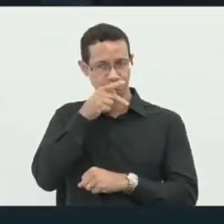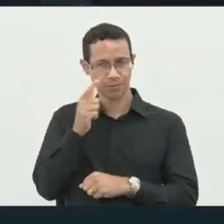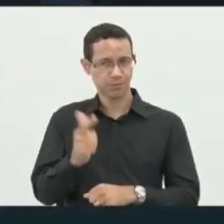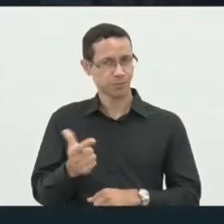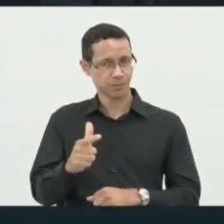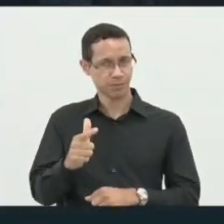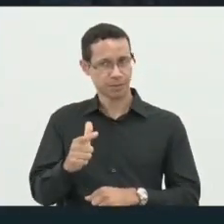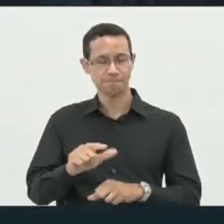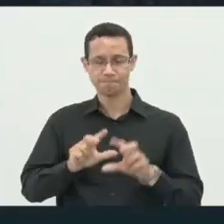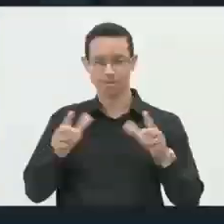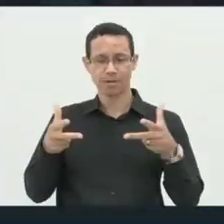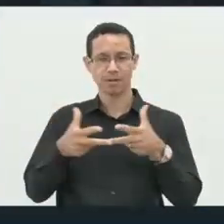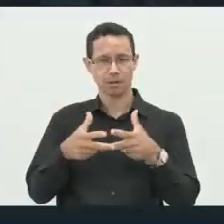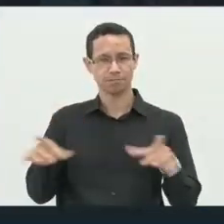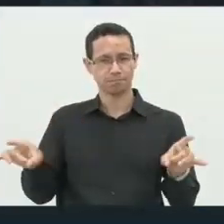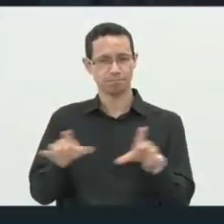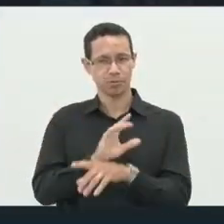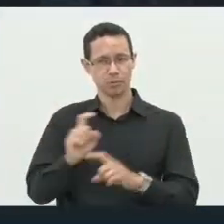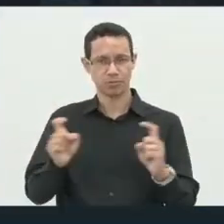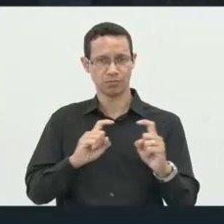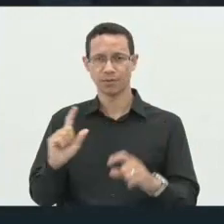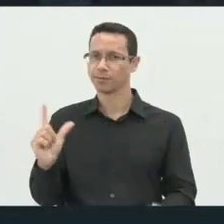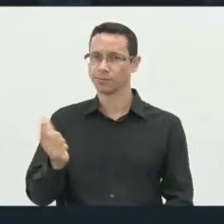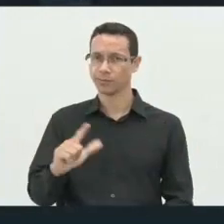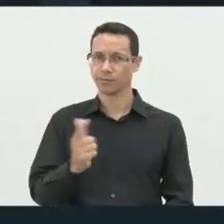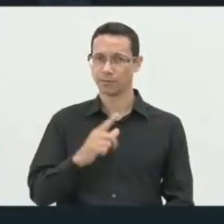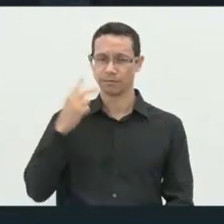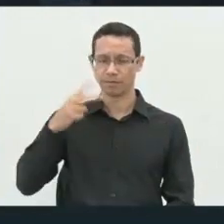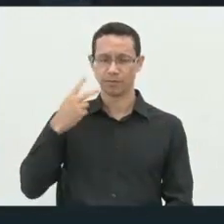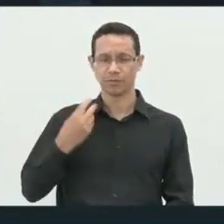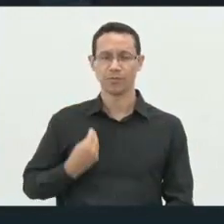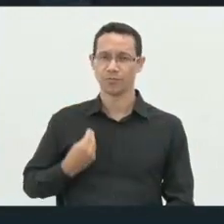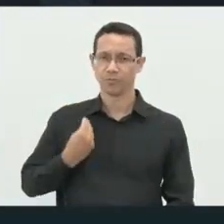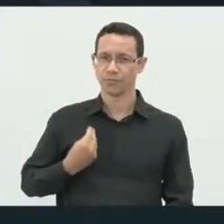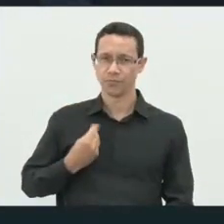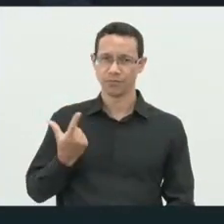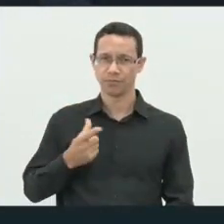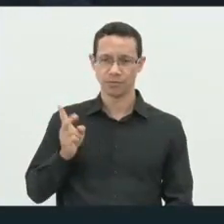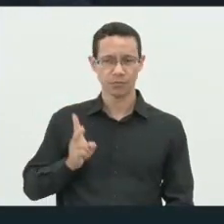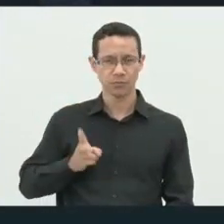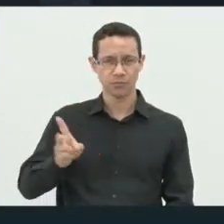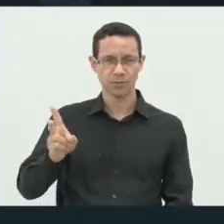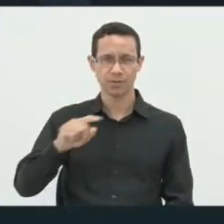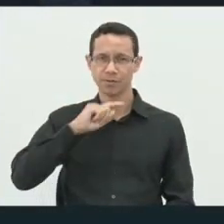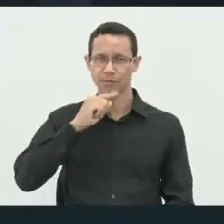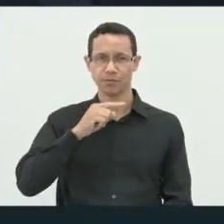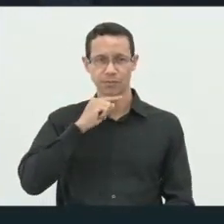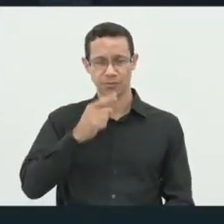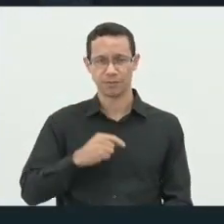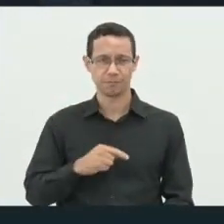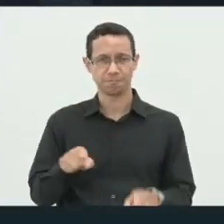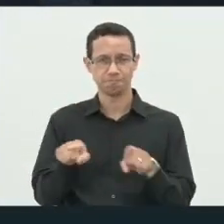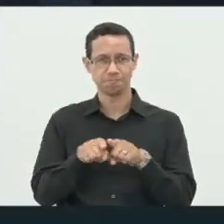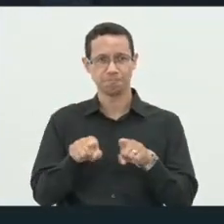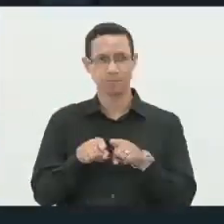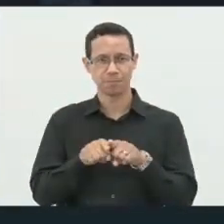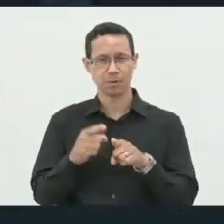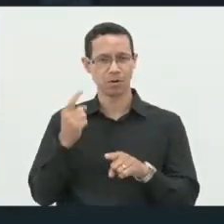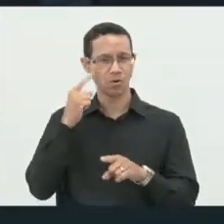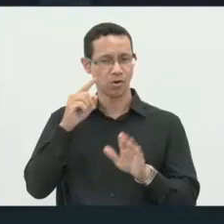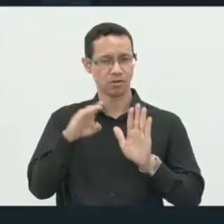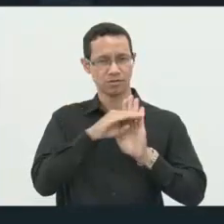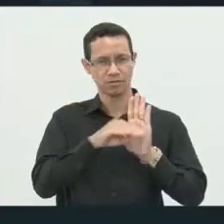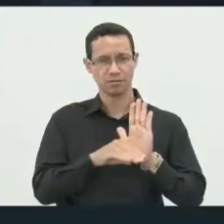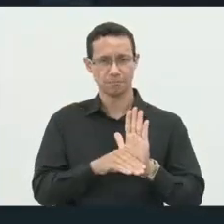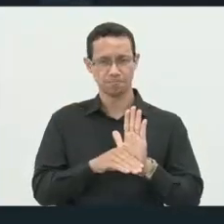a câmara encerrou a sessão não havia vereador de presentes suficientes para continuar do grande expediente e também a ordem do dia então foi